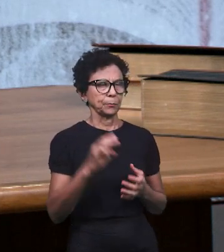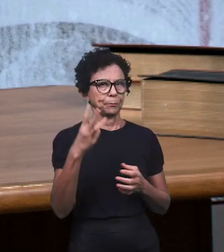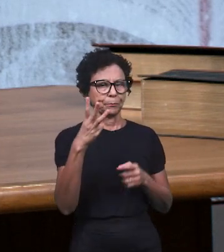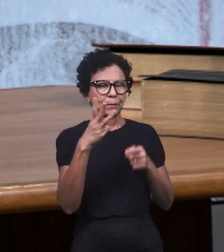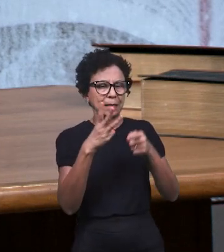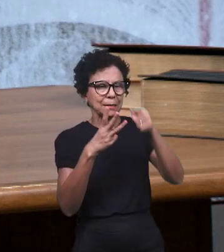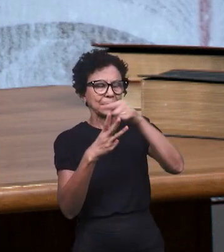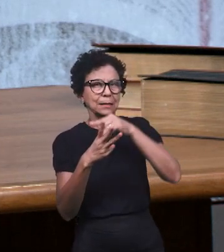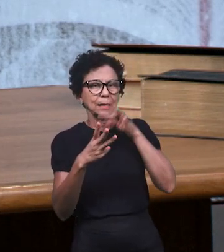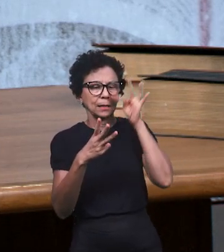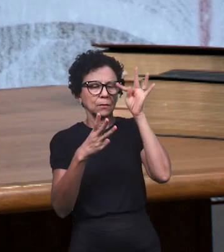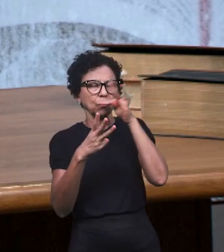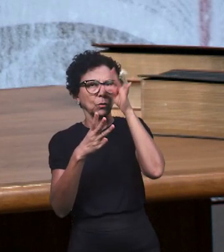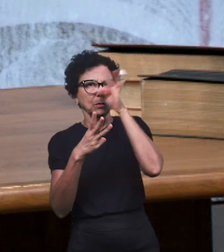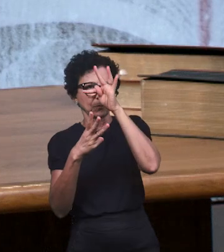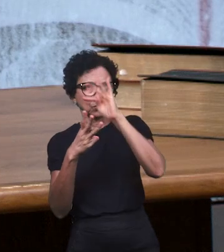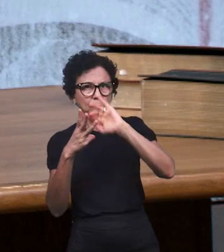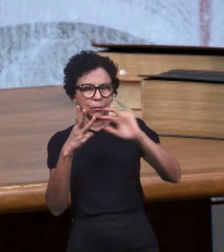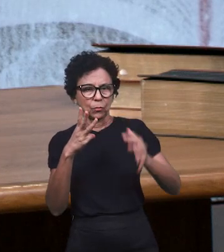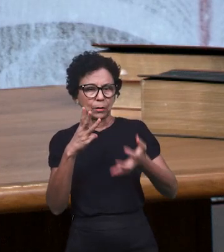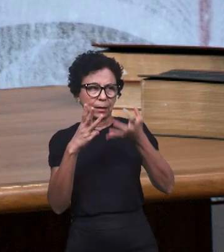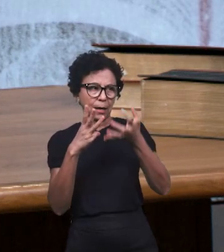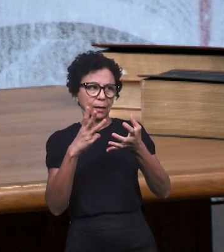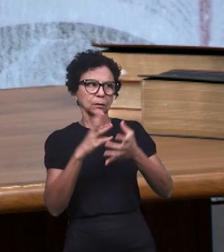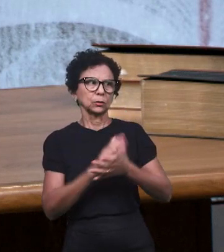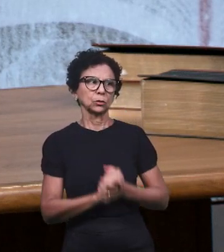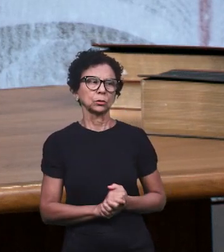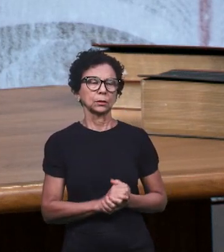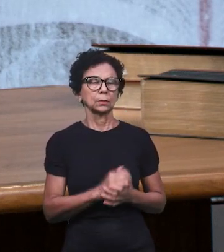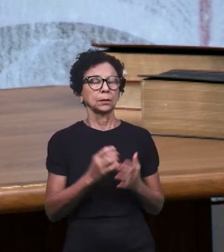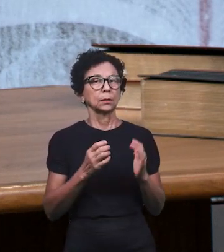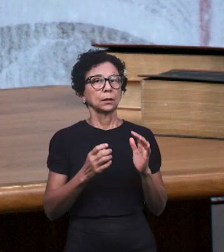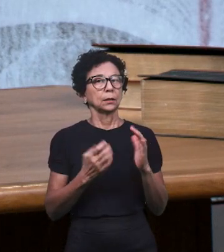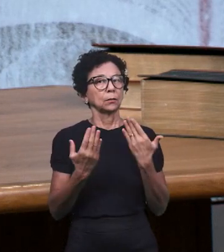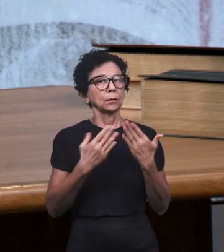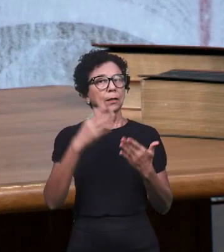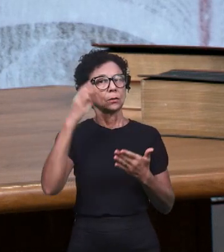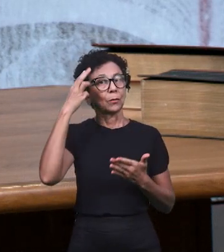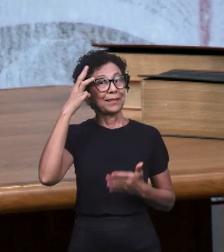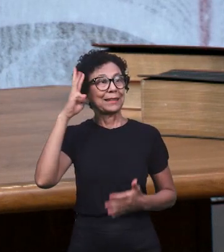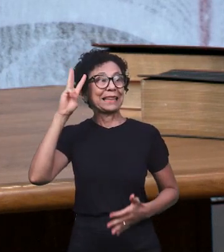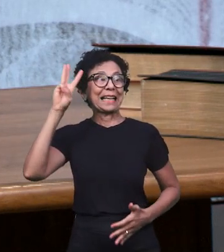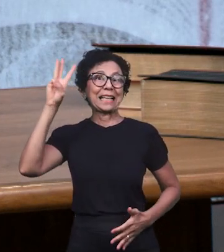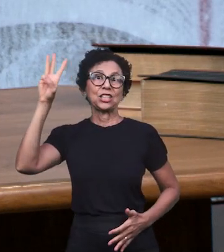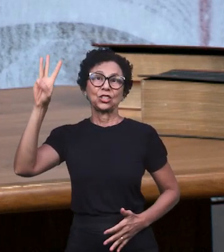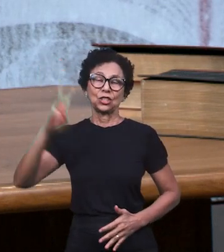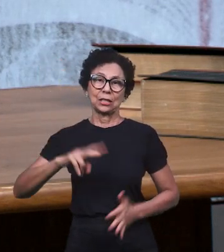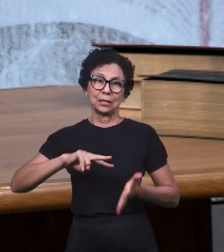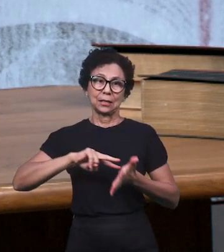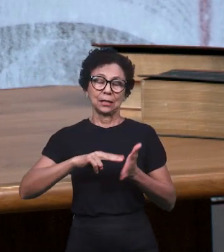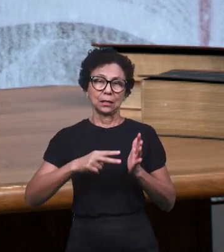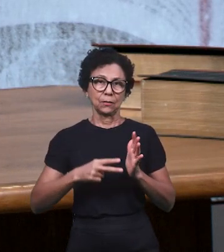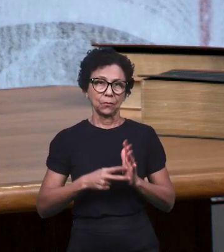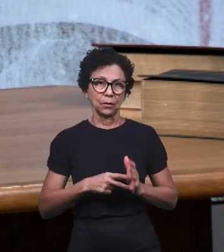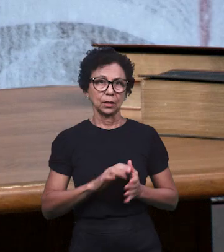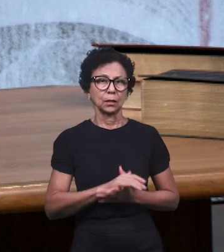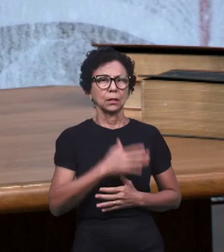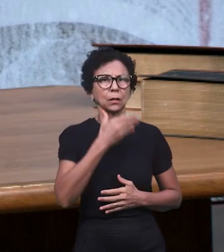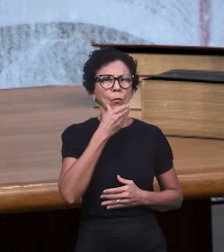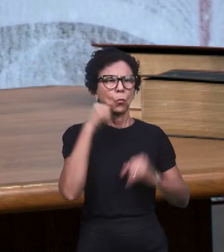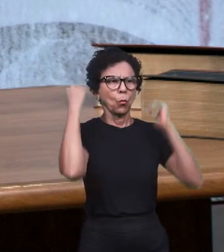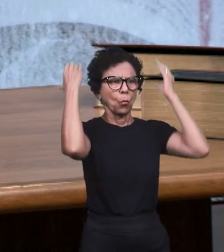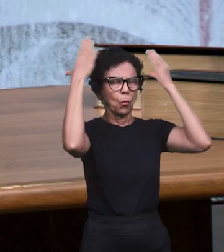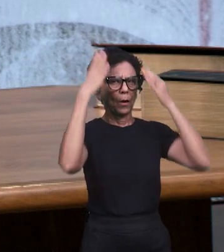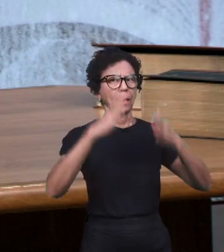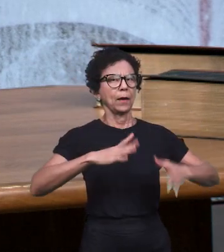3 dias, Faraó levantará a tua cabeça e te restaurará ao teu estado, e